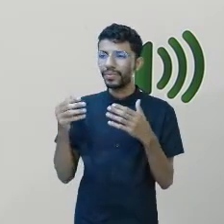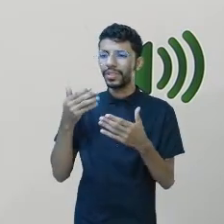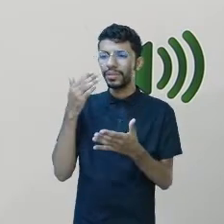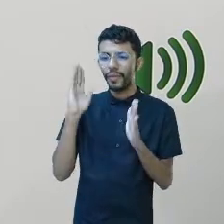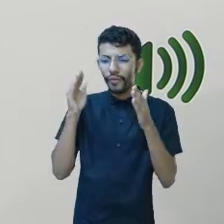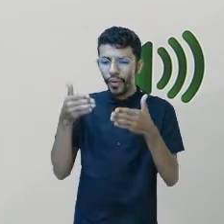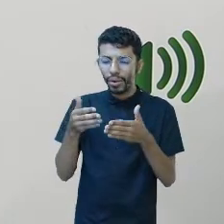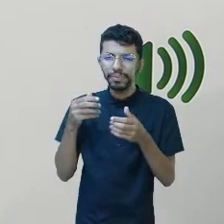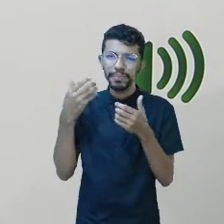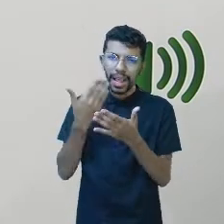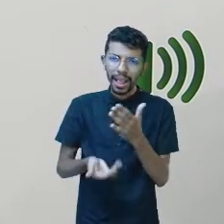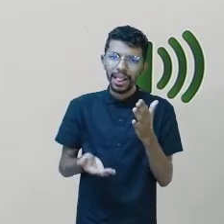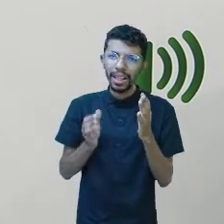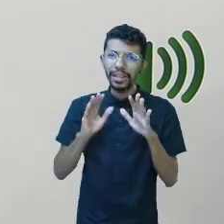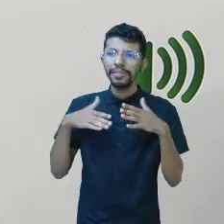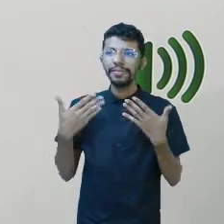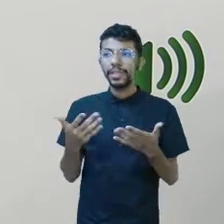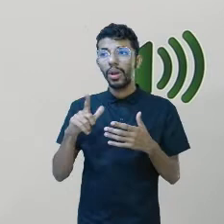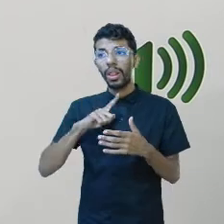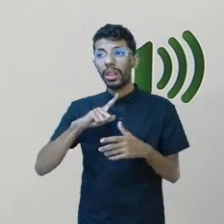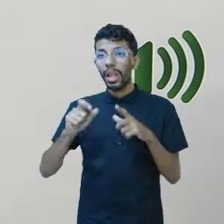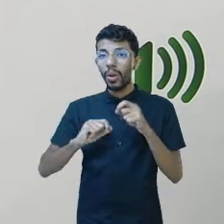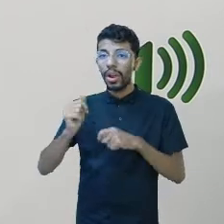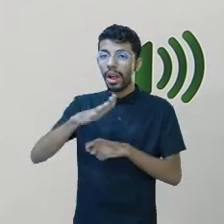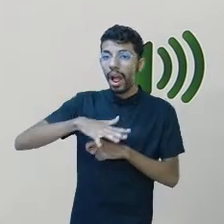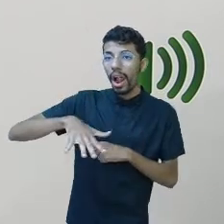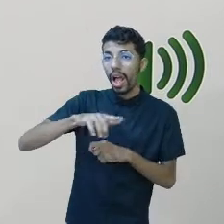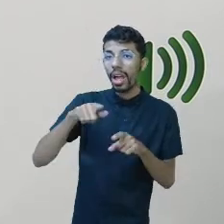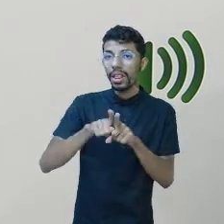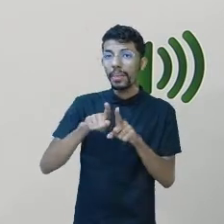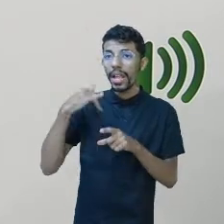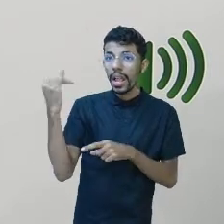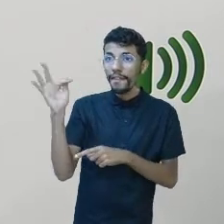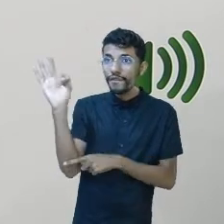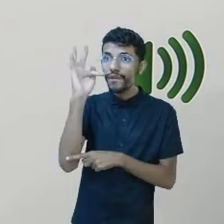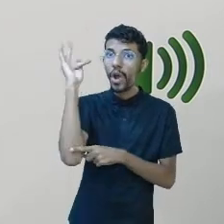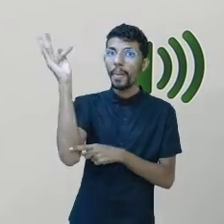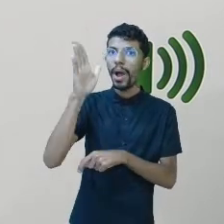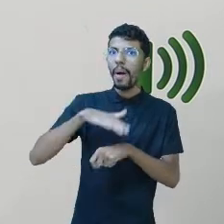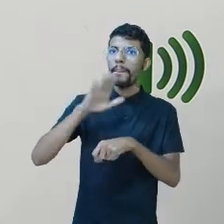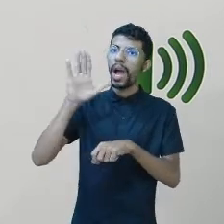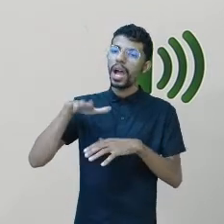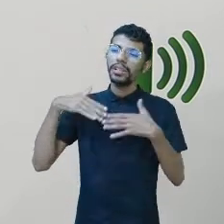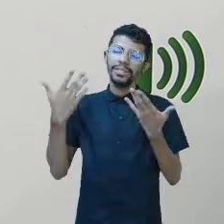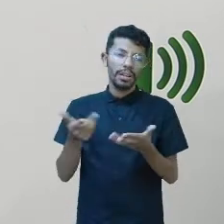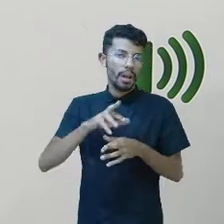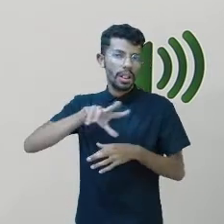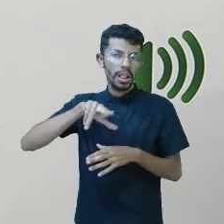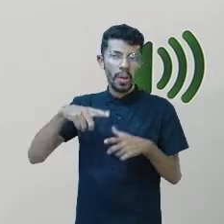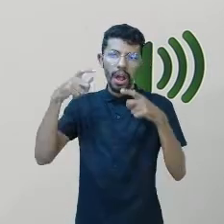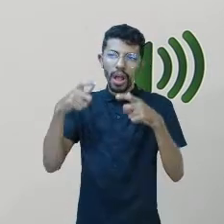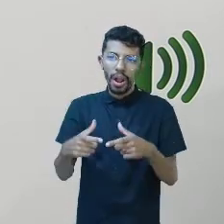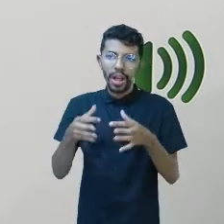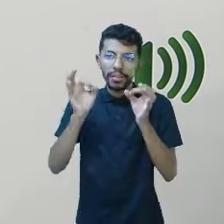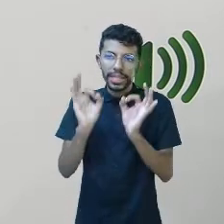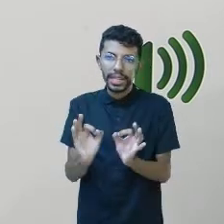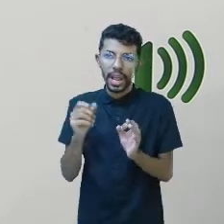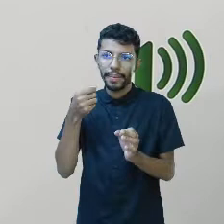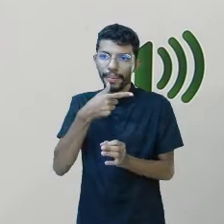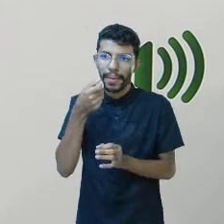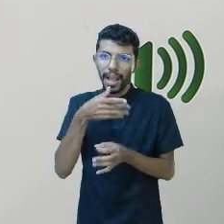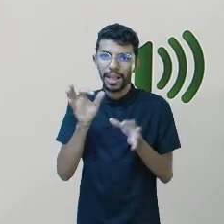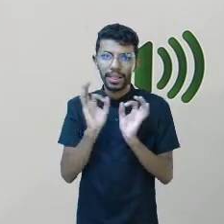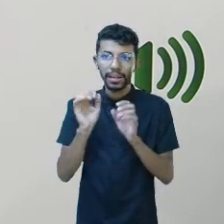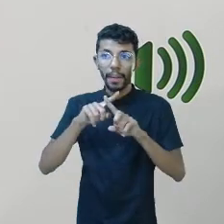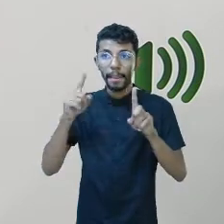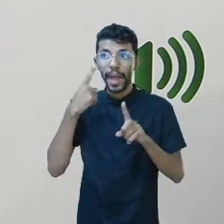ambientes mais formais, que exigem mais assim um comportamento respeitoso, então não é um local adequado para se contar uma piada.